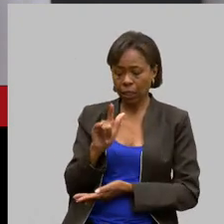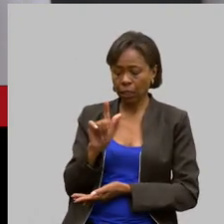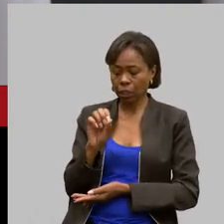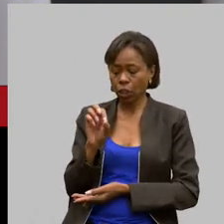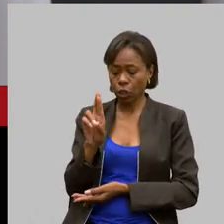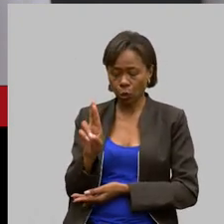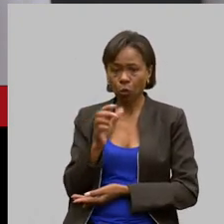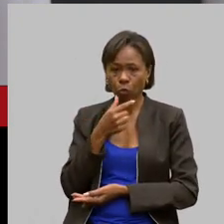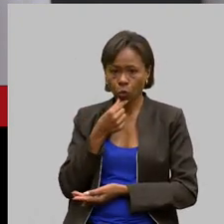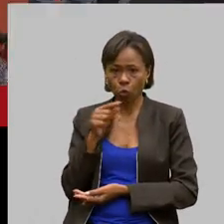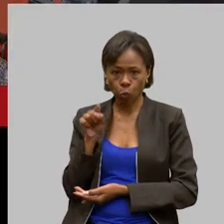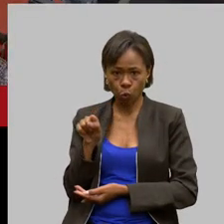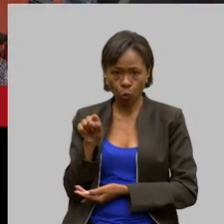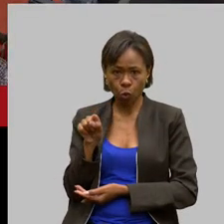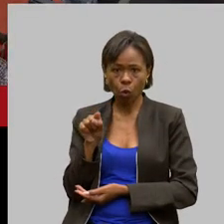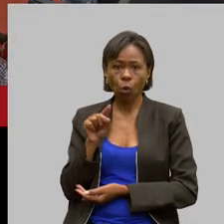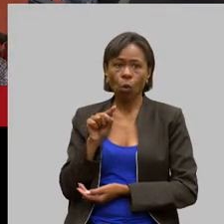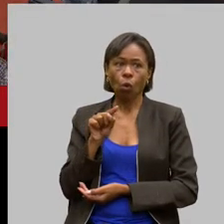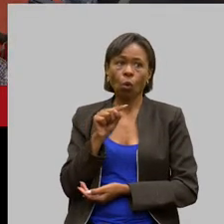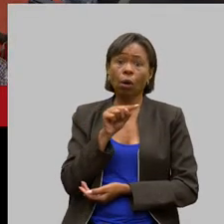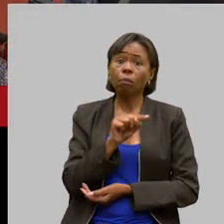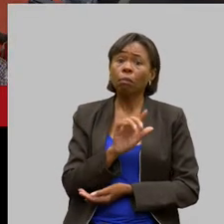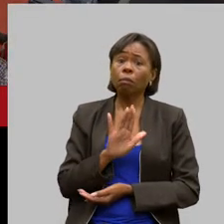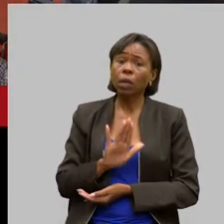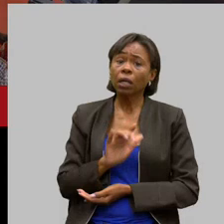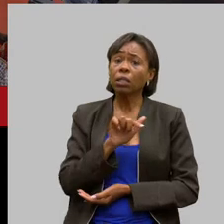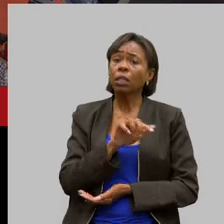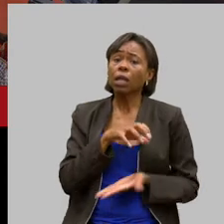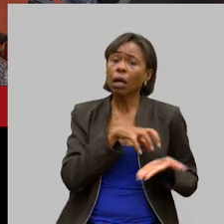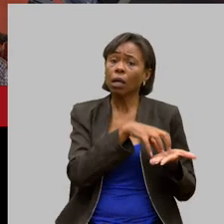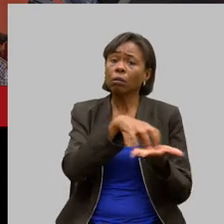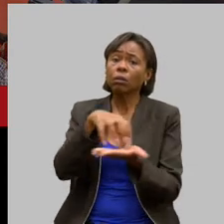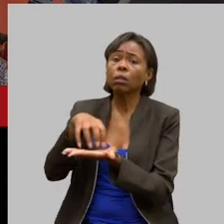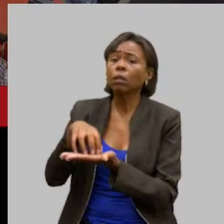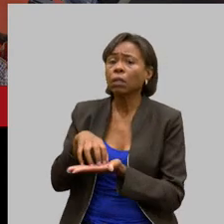nossas entidades os autistas